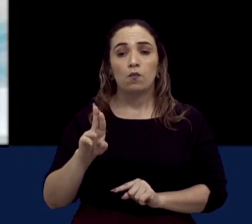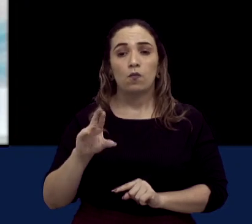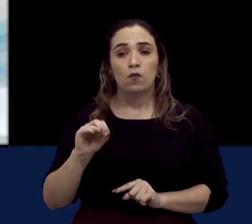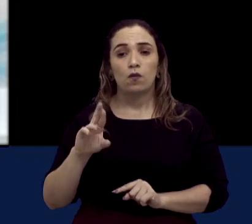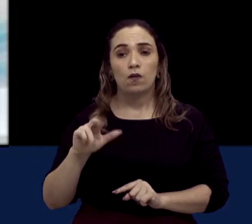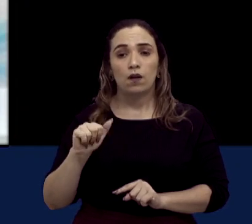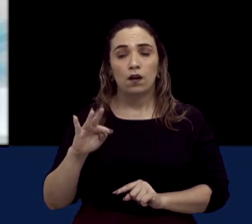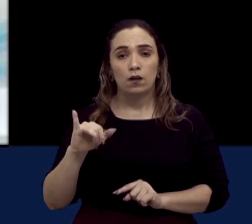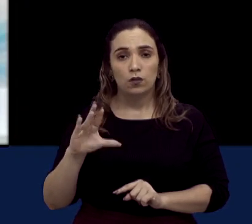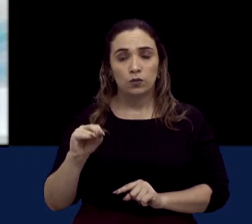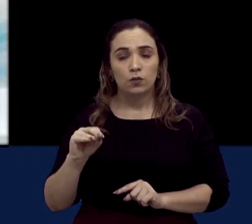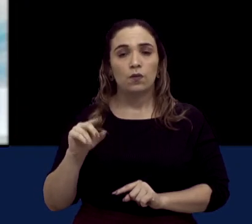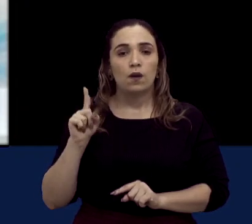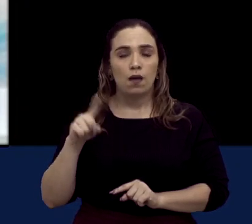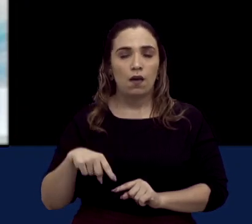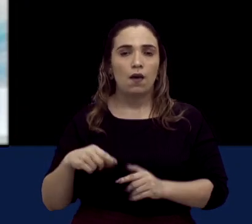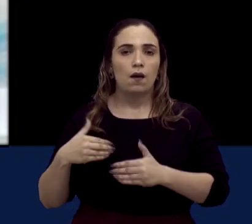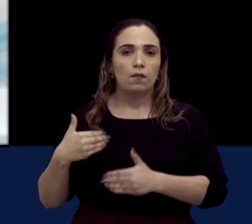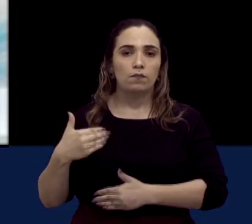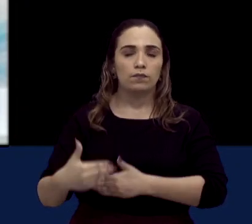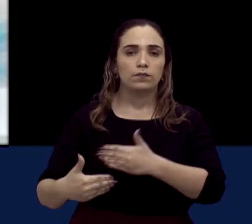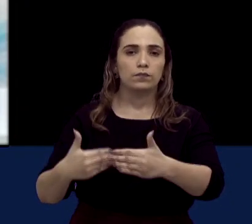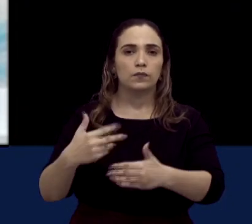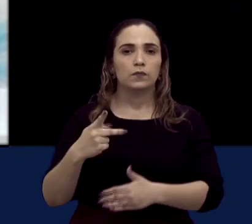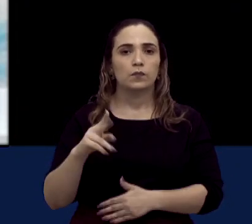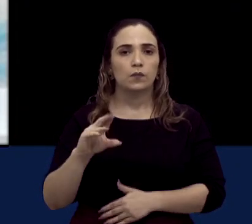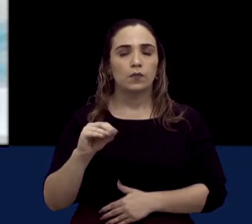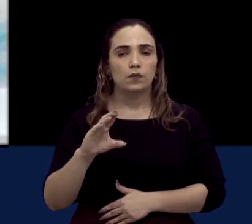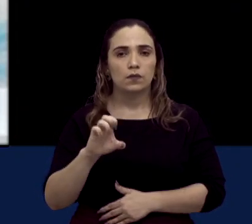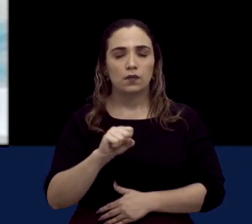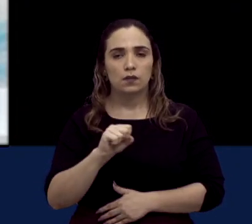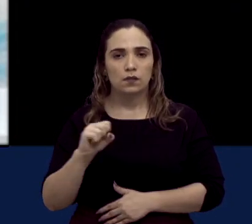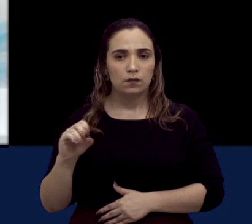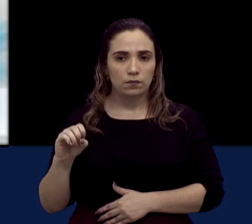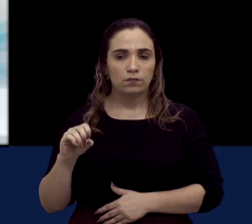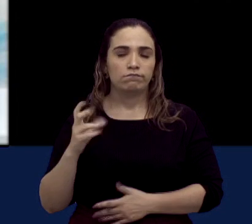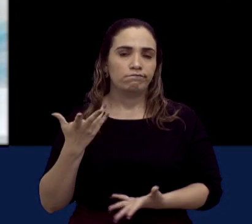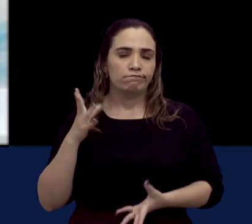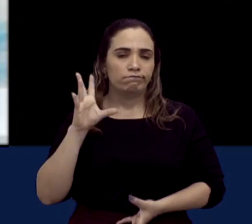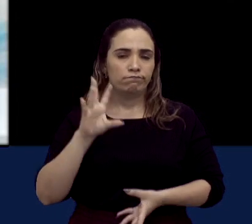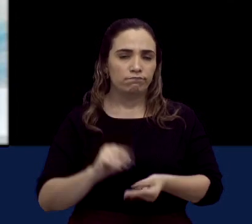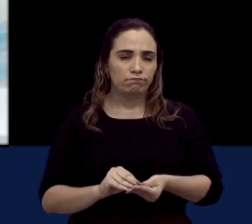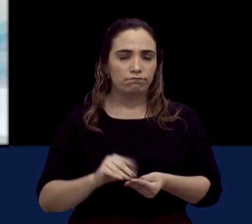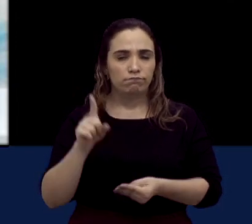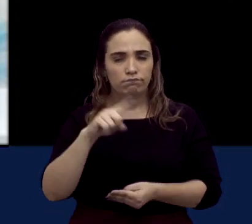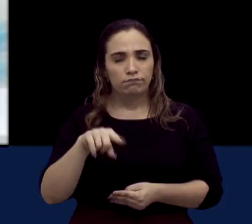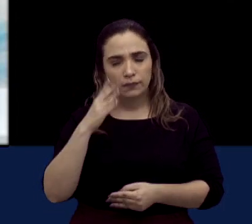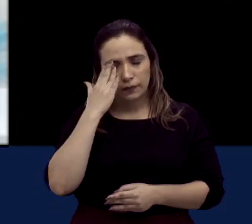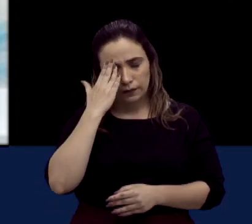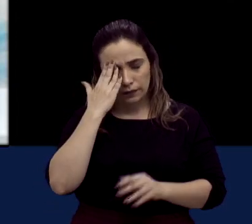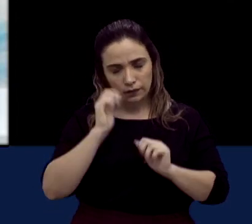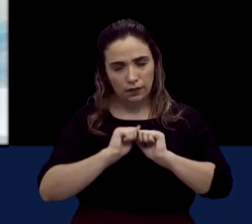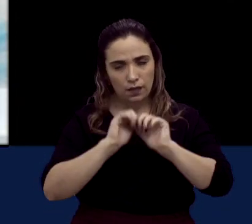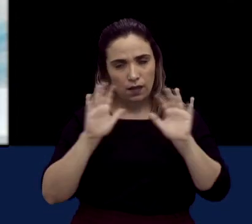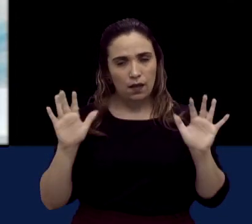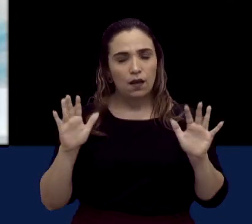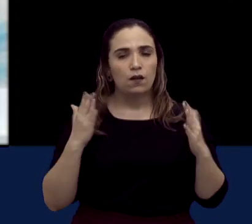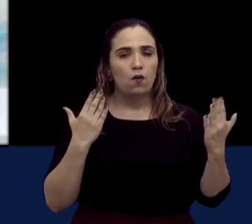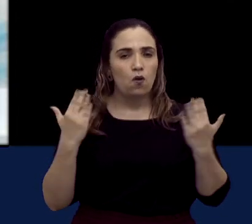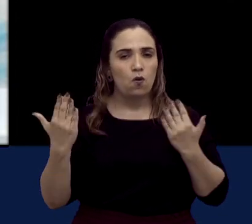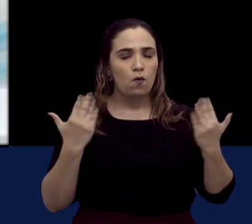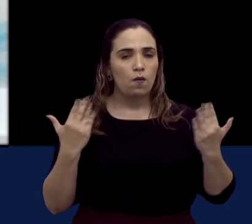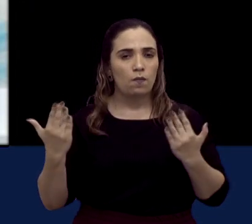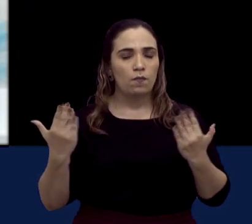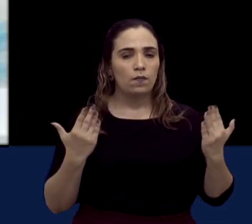são os processos, certo? Então, essa, de uma forma bem resumida, né, é a principal diferença desses